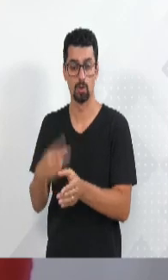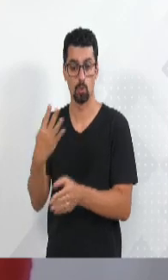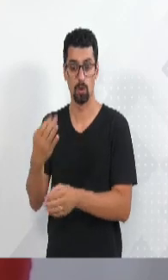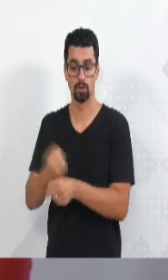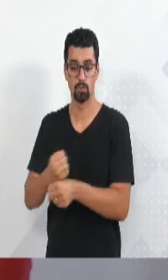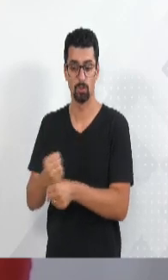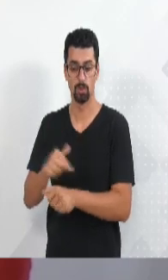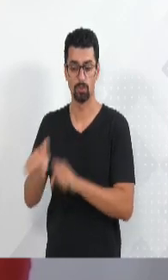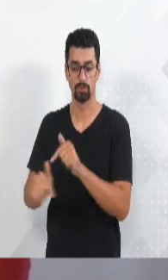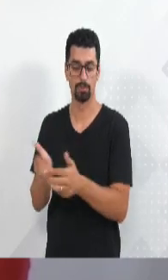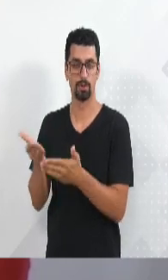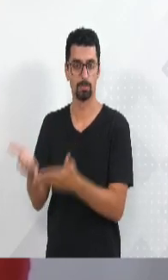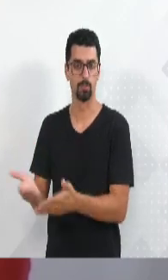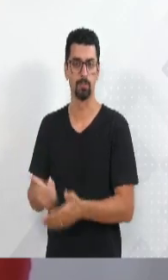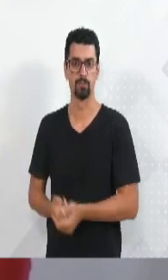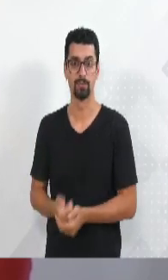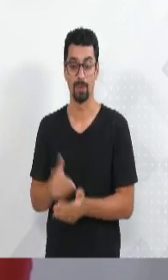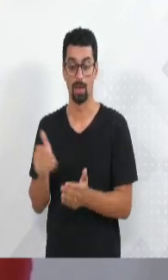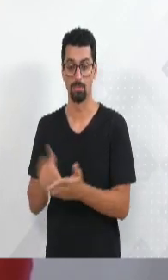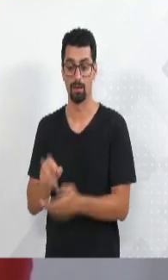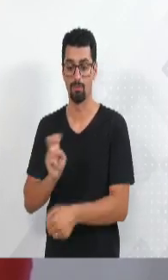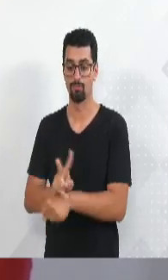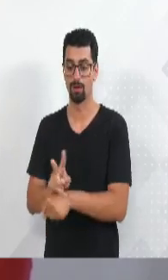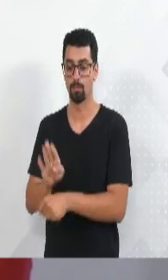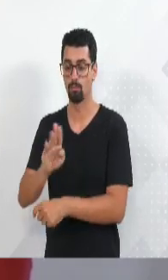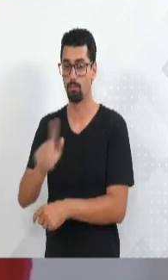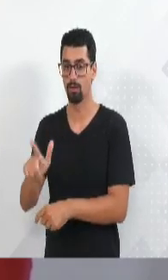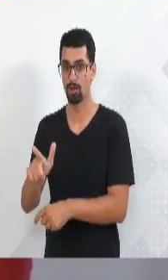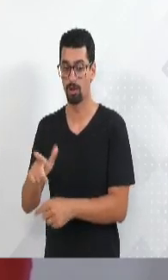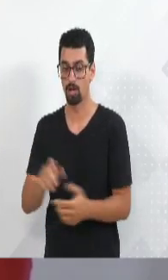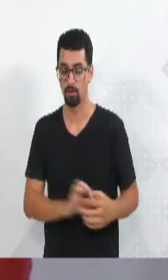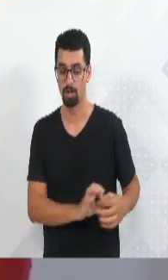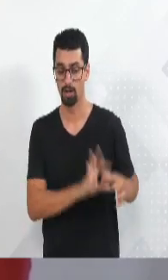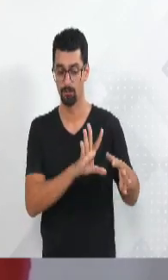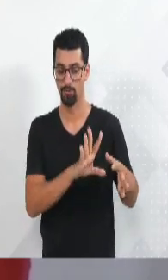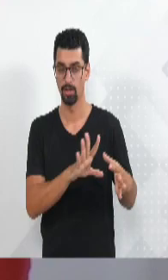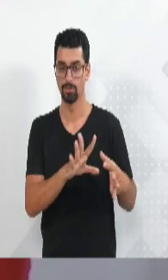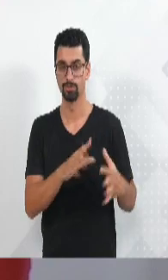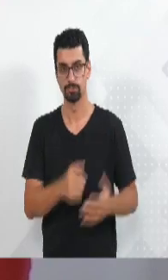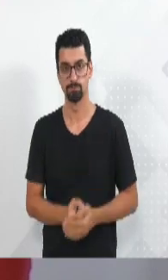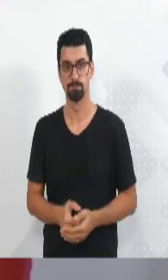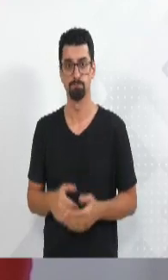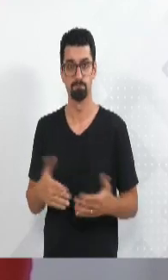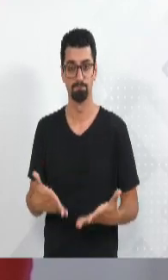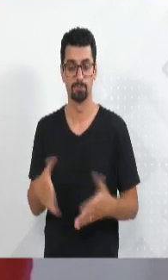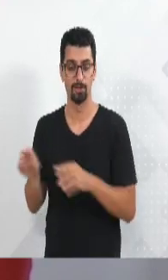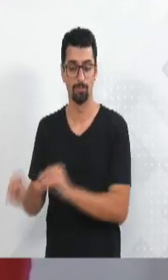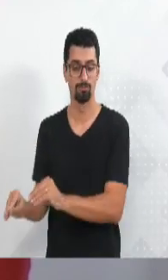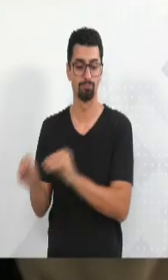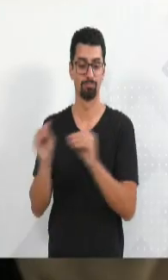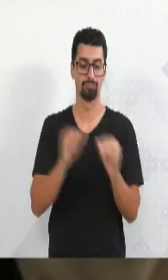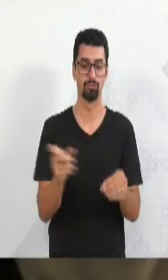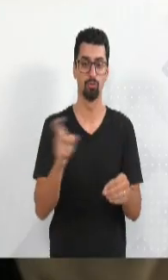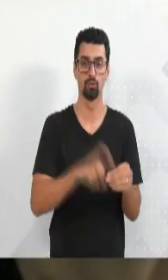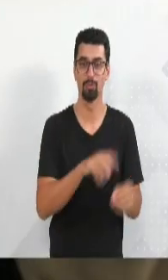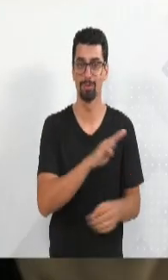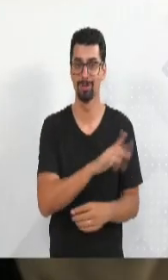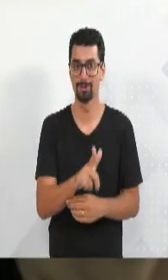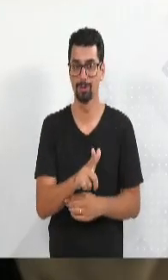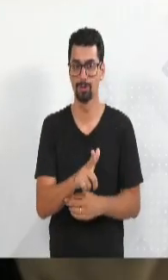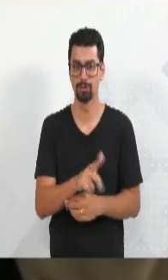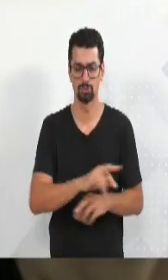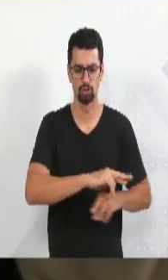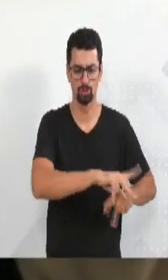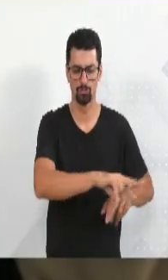4 anos até que sua vaga em Blumenau estivesse disponível de retorno a Blumenau exerceu várias atividades